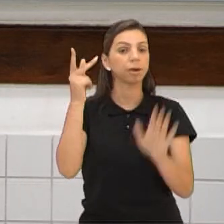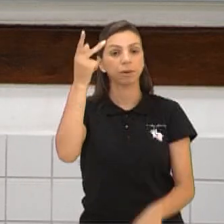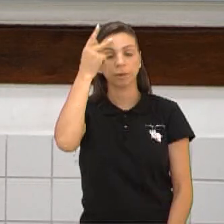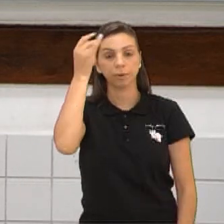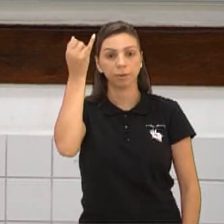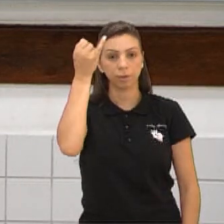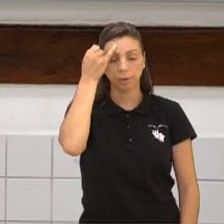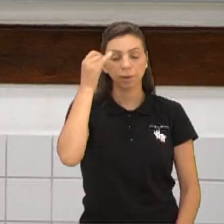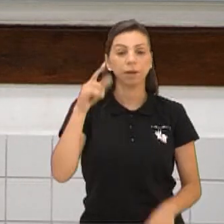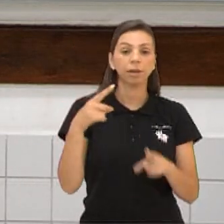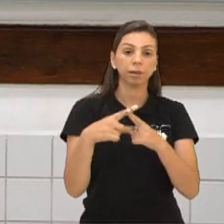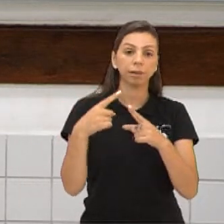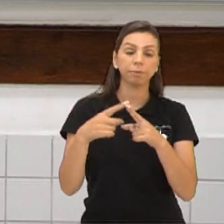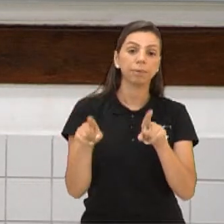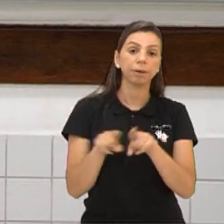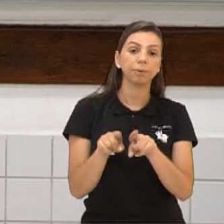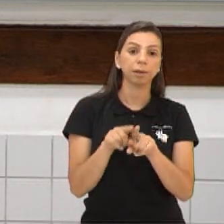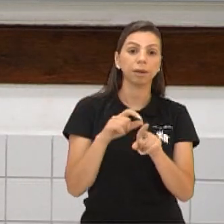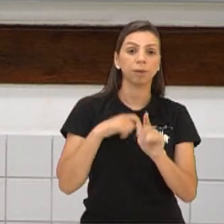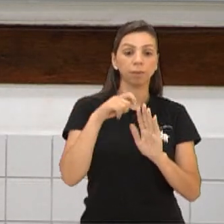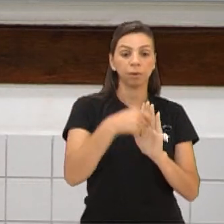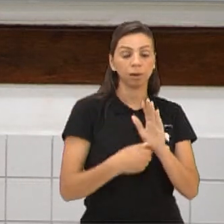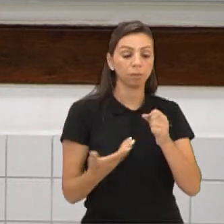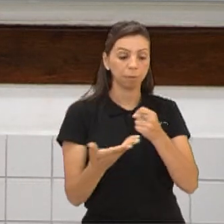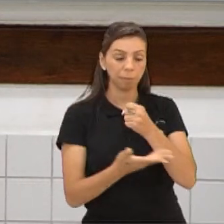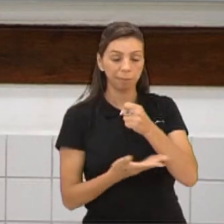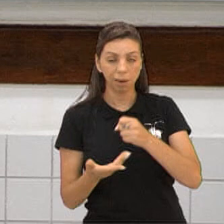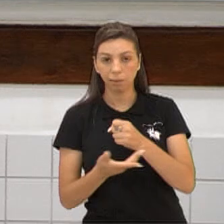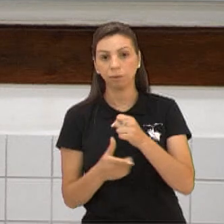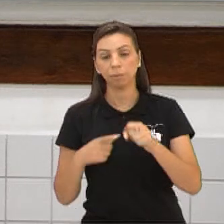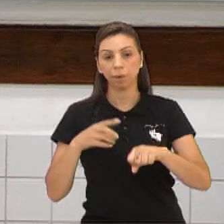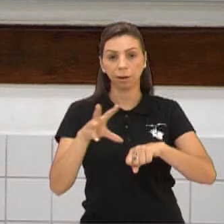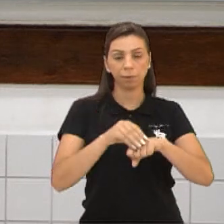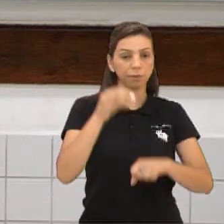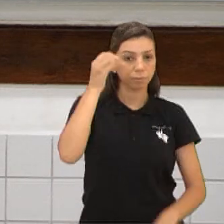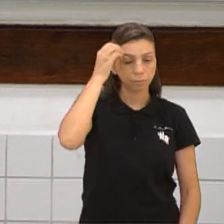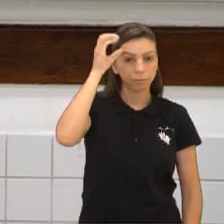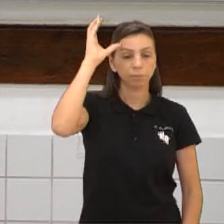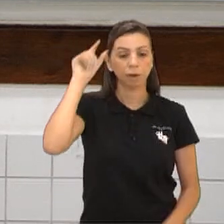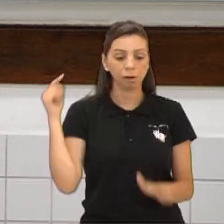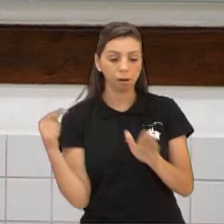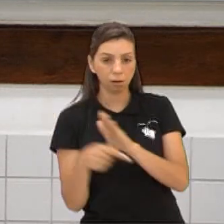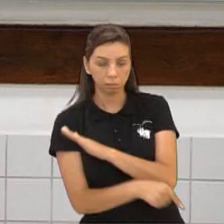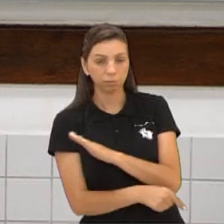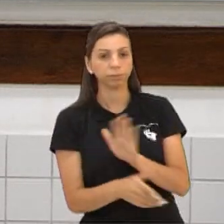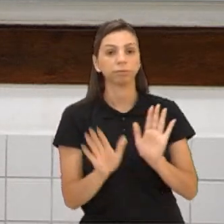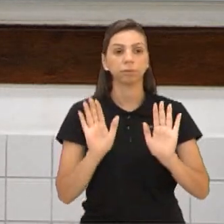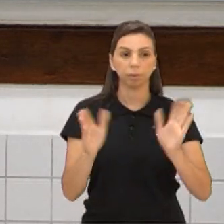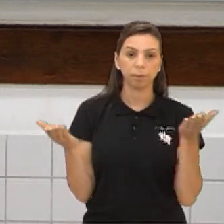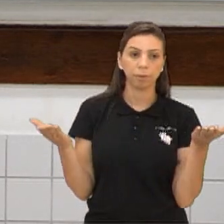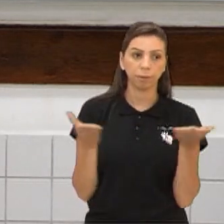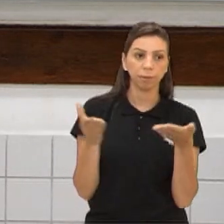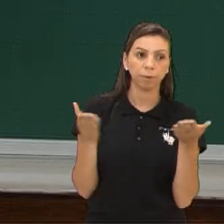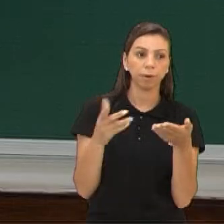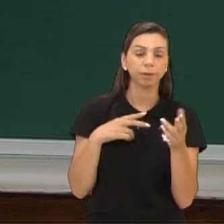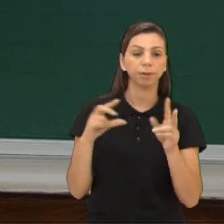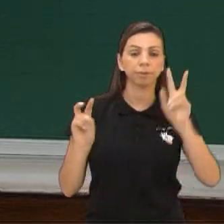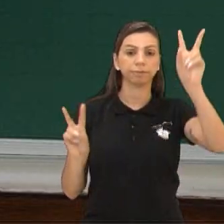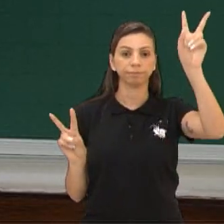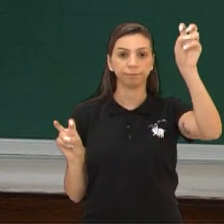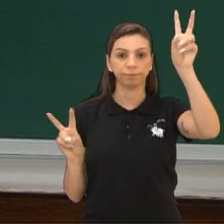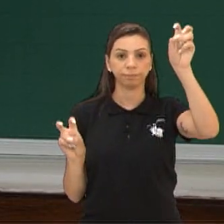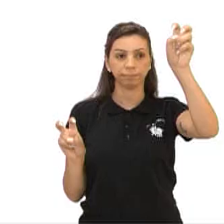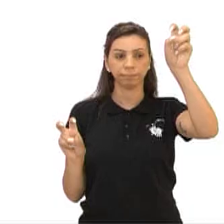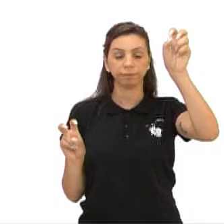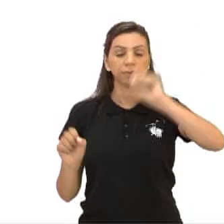texto base que vem antes, para você aprofundar ainda mais essa questão. E eu trago para vocês aqui uma citação,